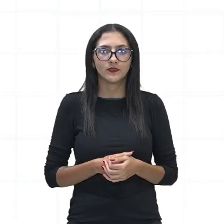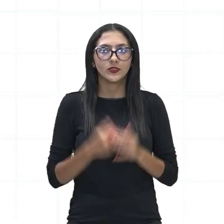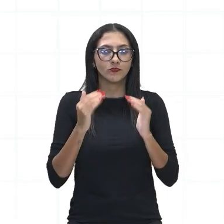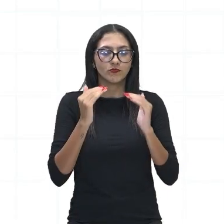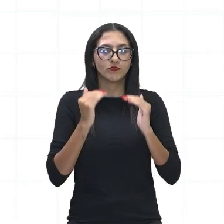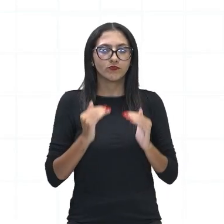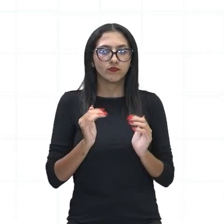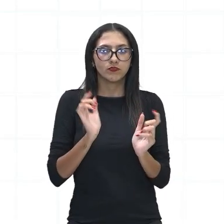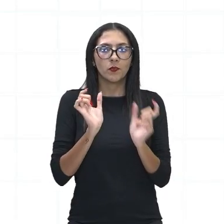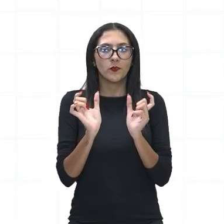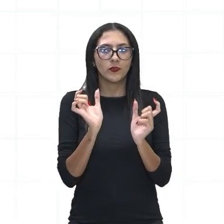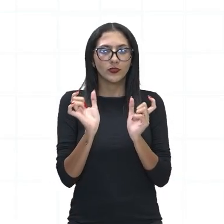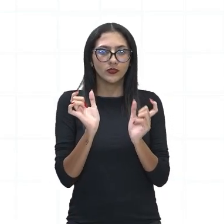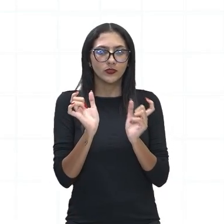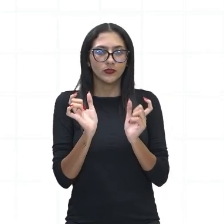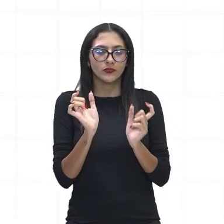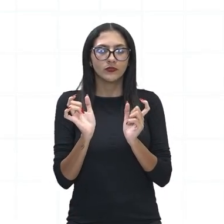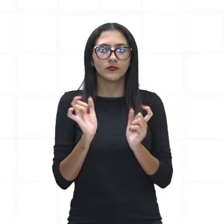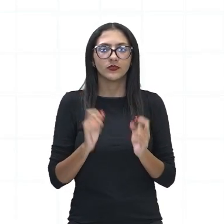e traffic.